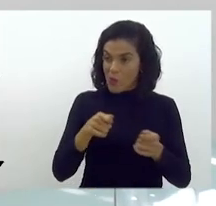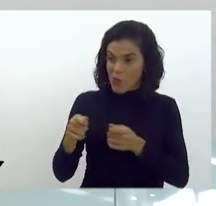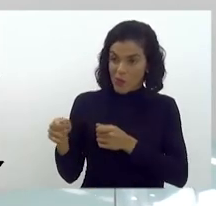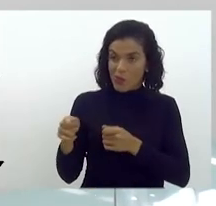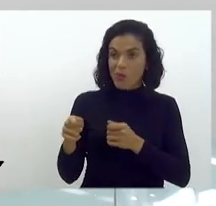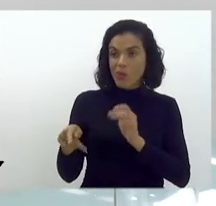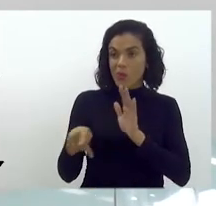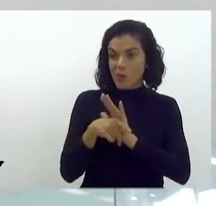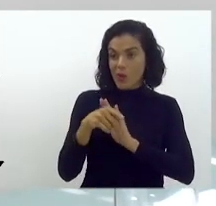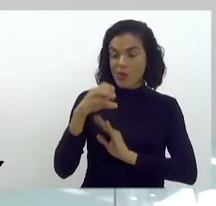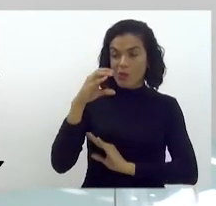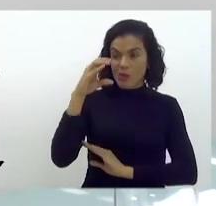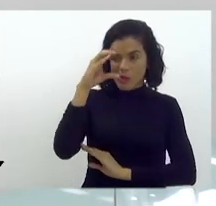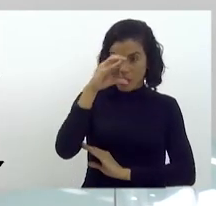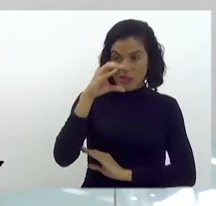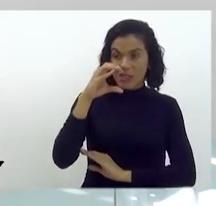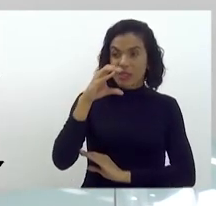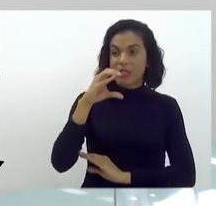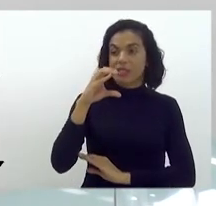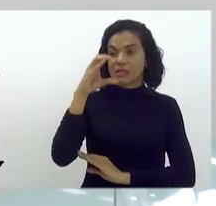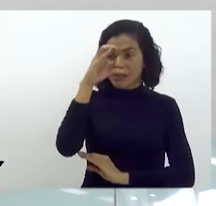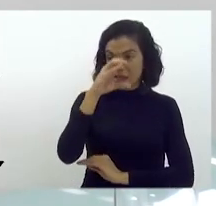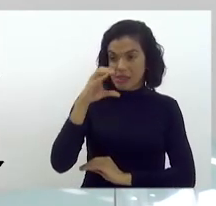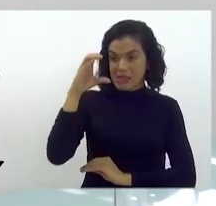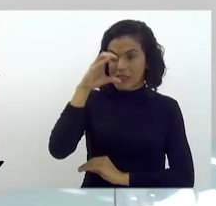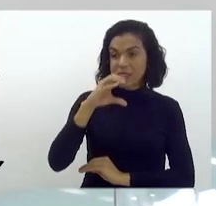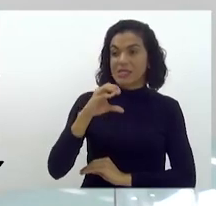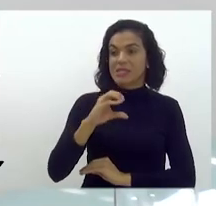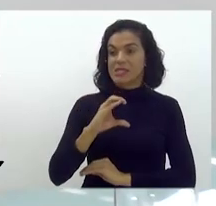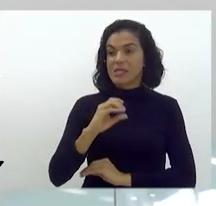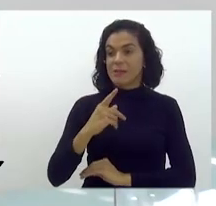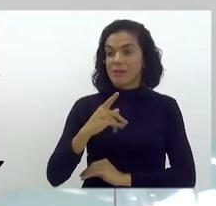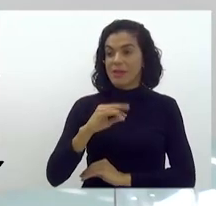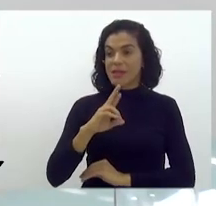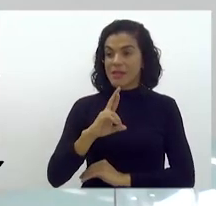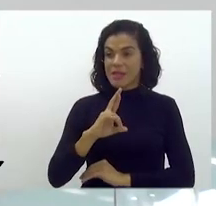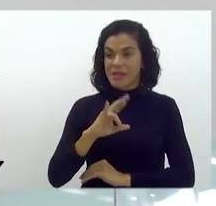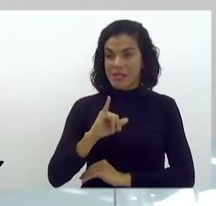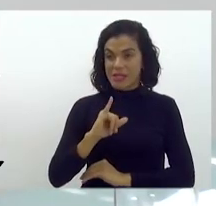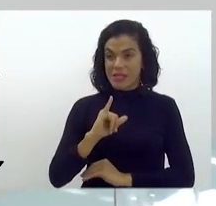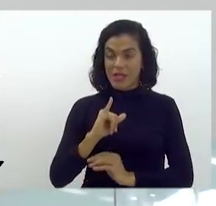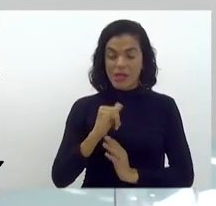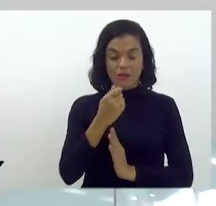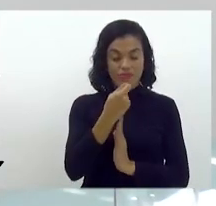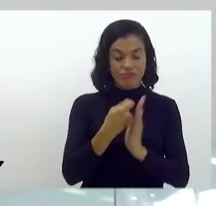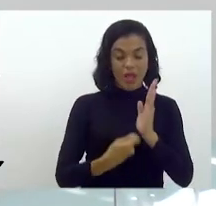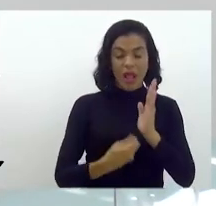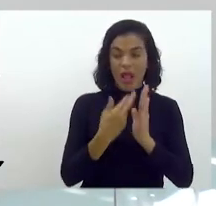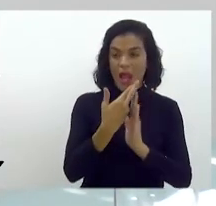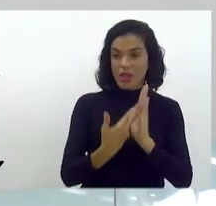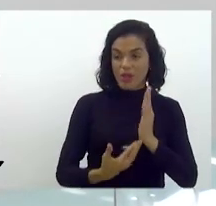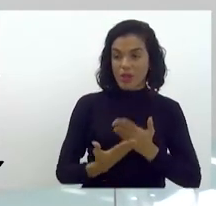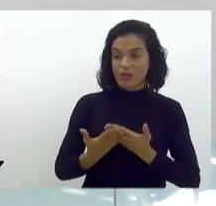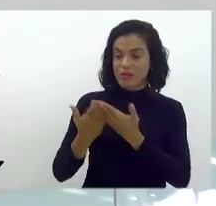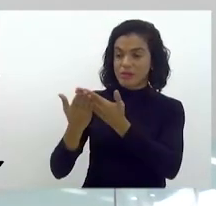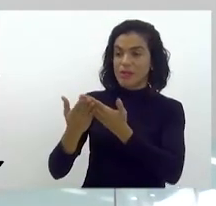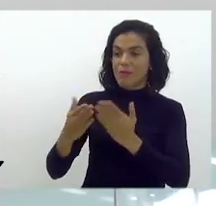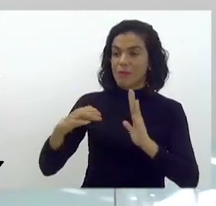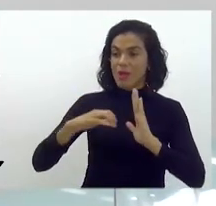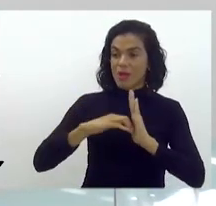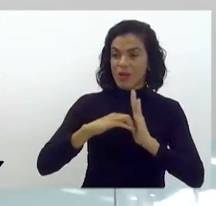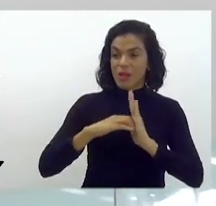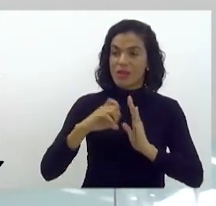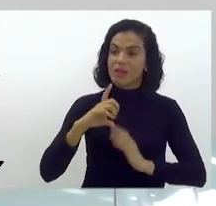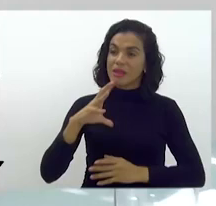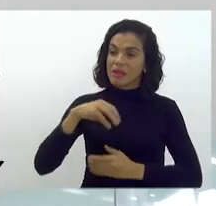da icpi encaminhar esse relatório pago o Congresso Nacional e o Congresso Nacional tem A Procuradoria